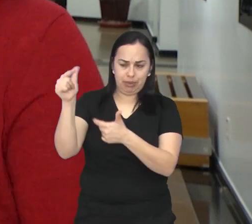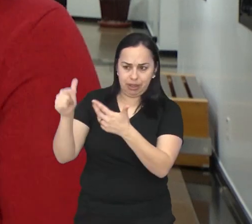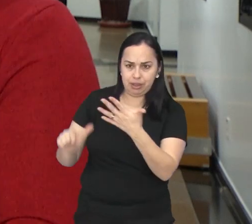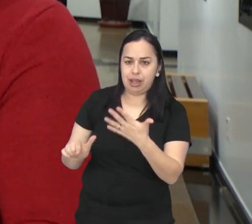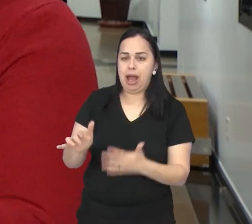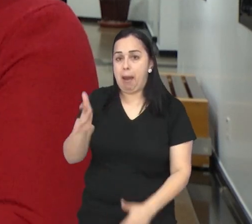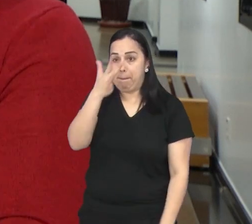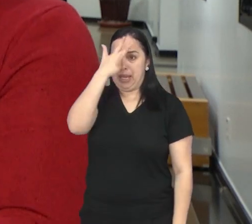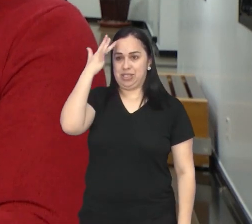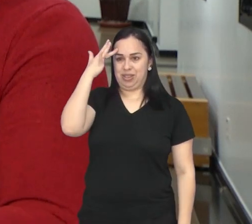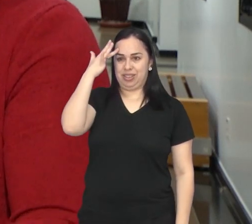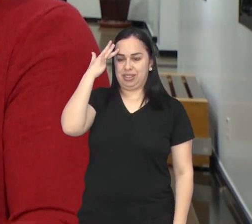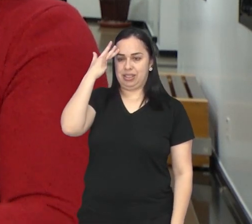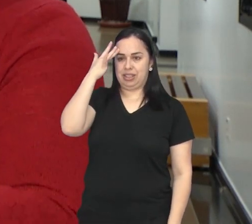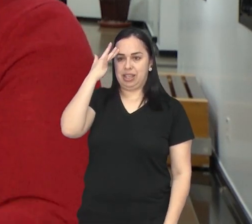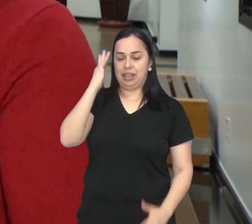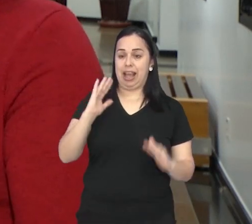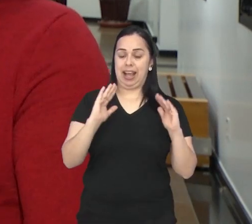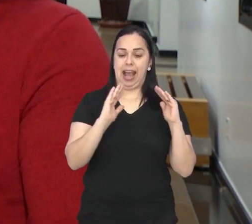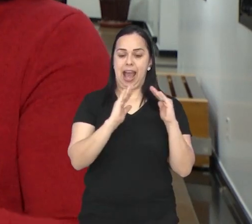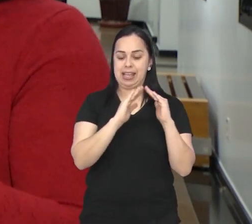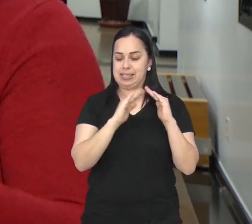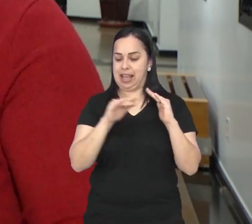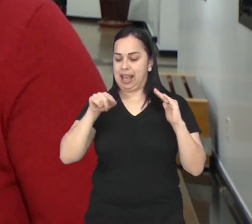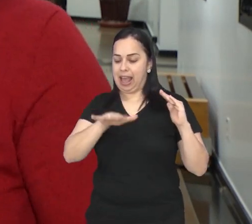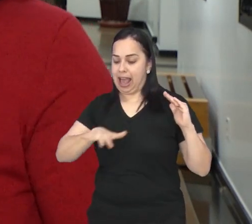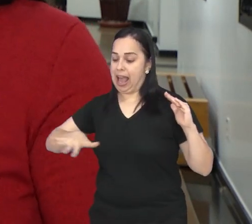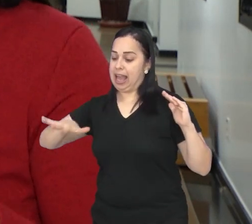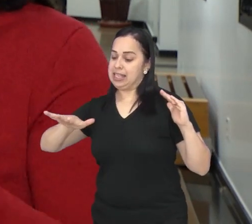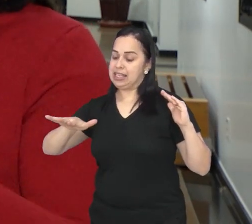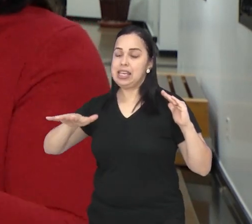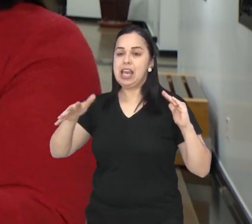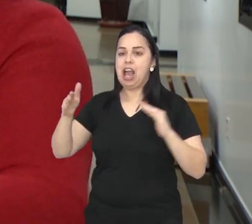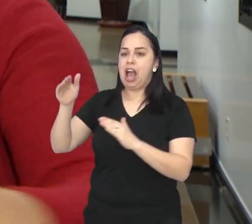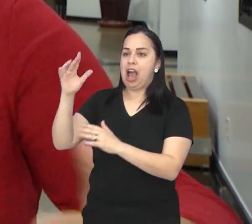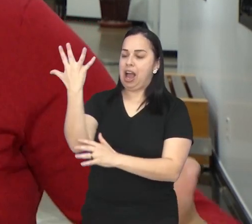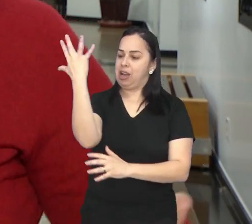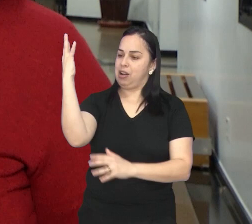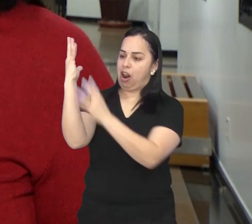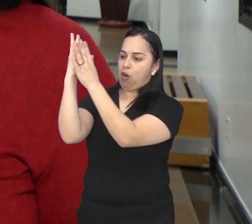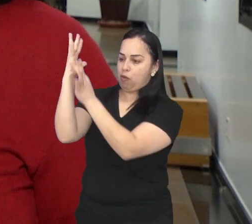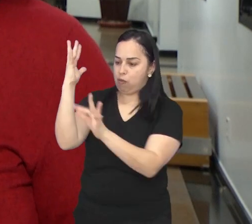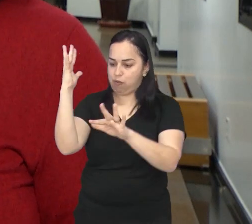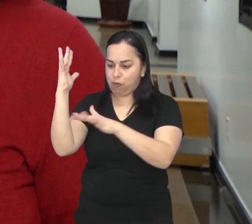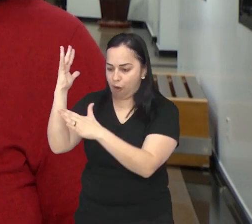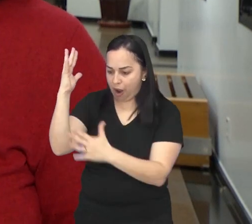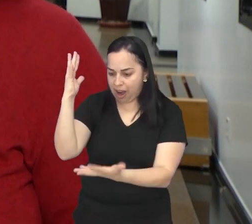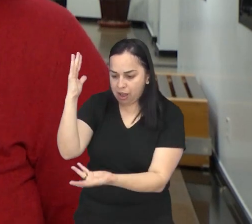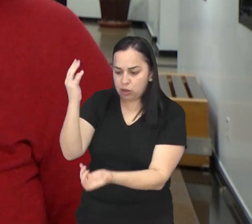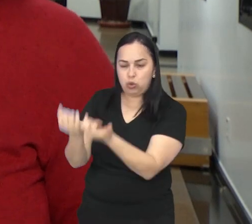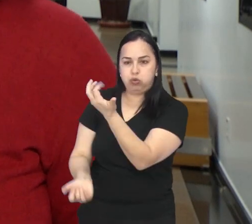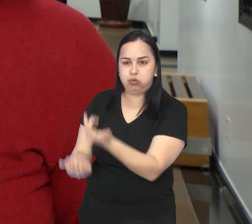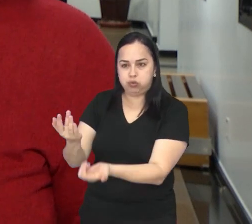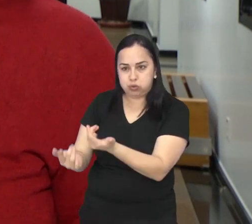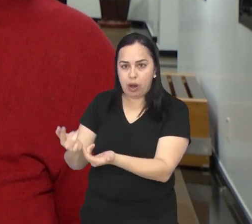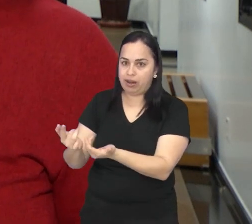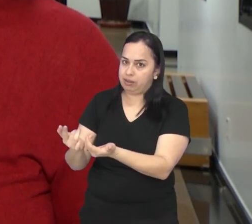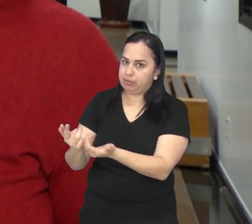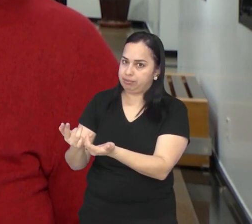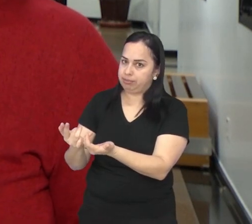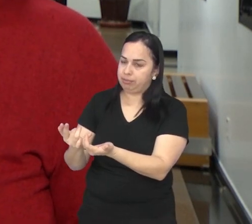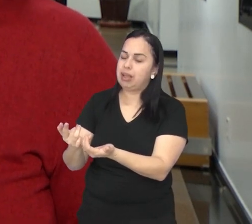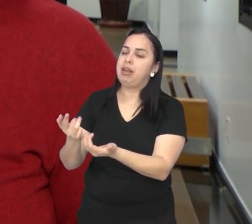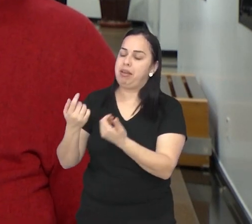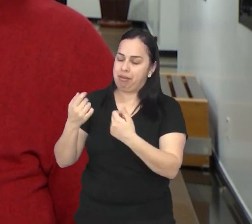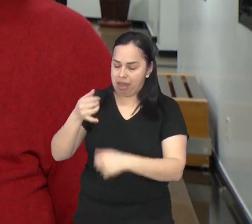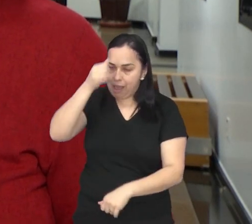as outras coisas, até mesmo a própria pessoa que queima folha seca ou quer fazer uma limpeza em quintal. Então, todos esses cuidados